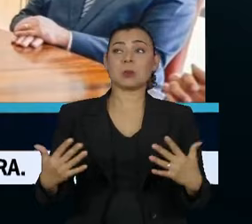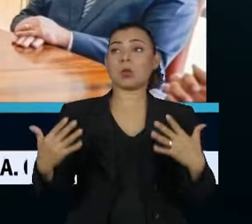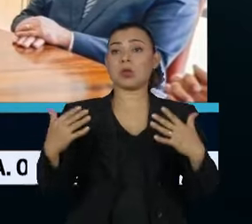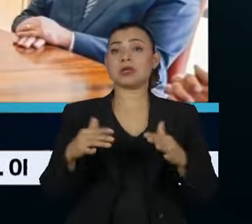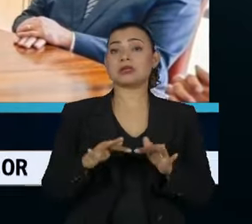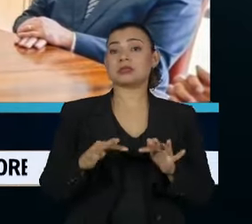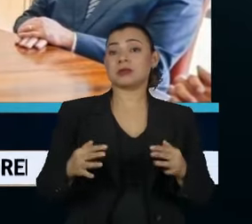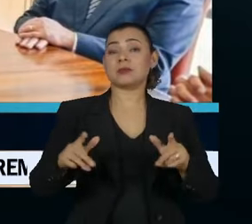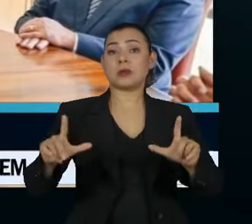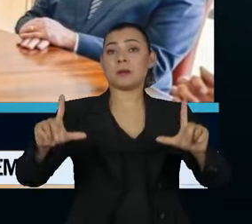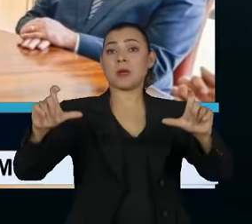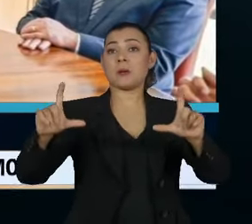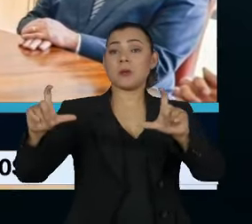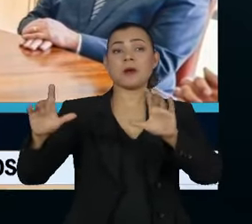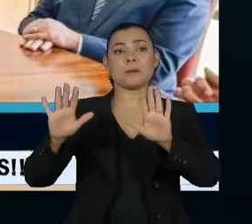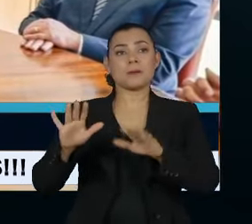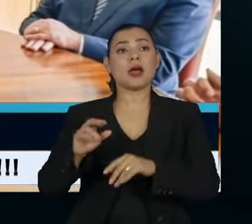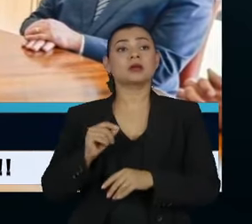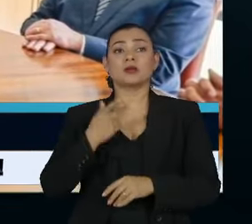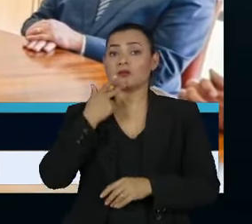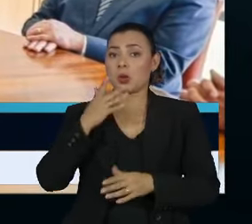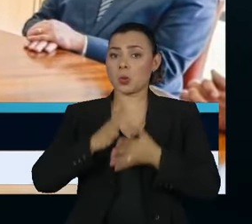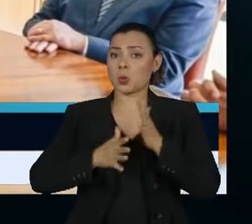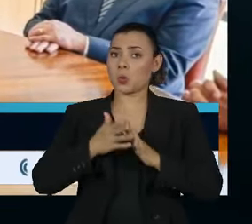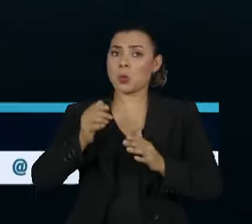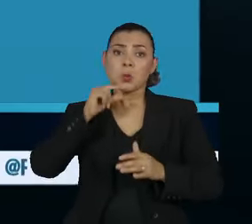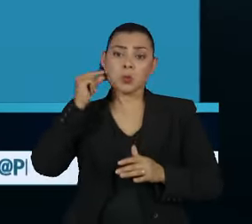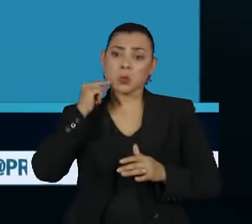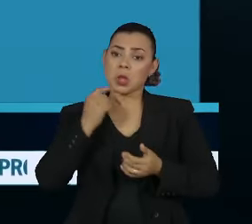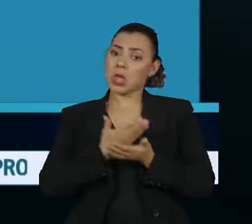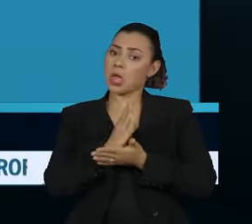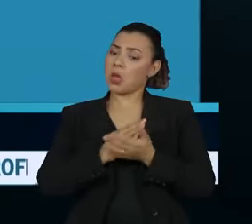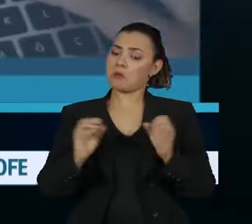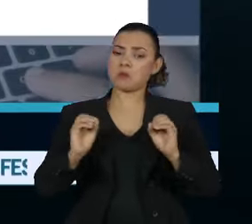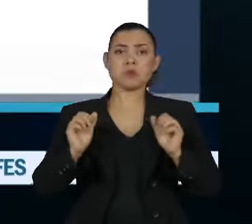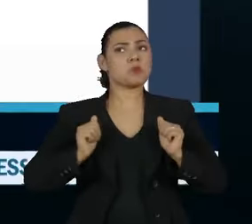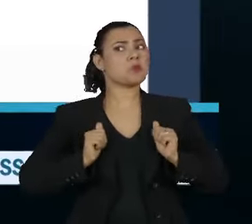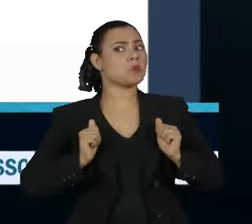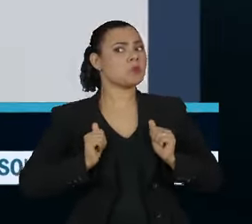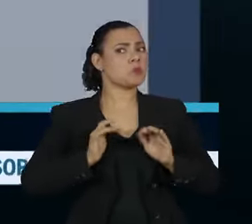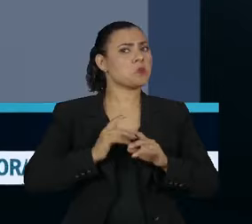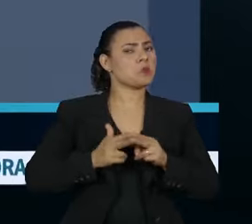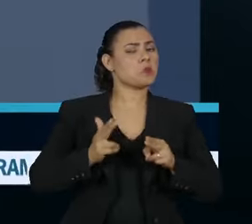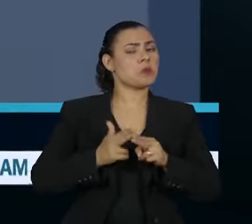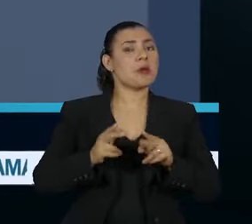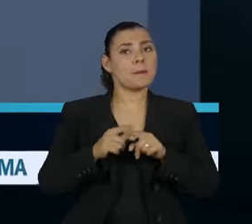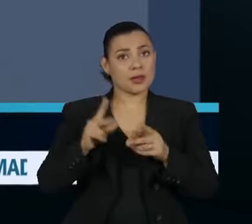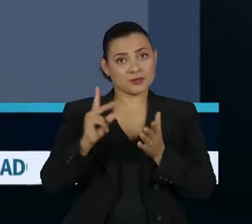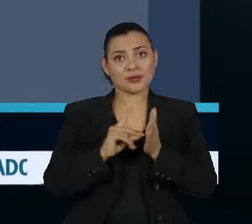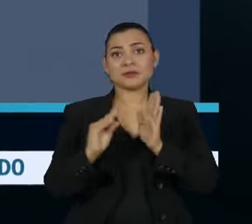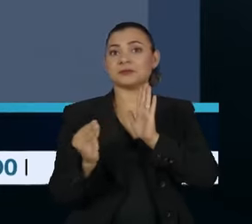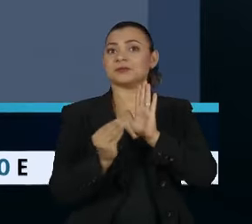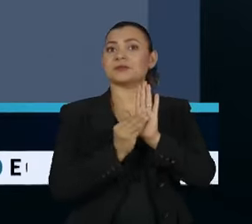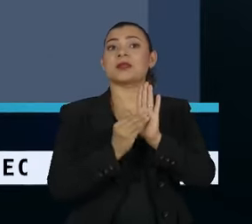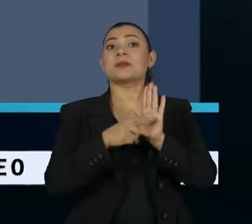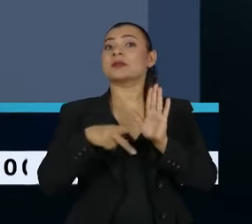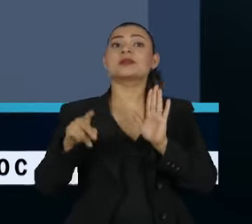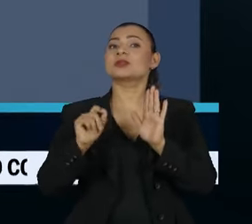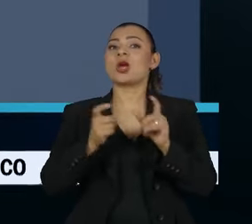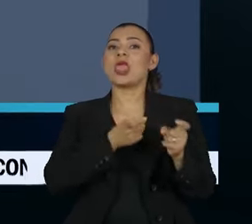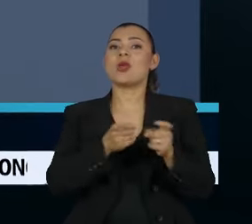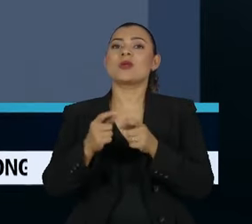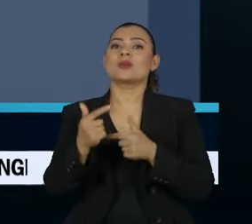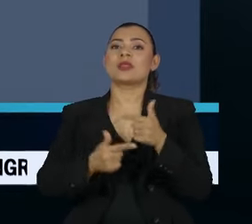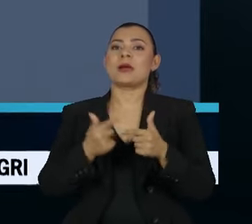embora publicamente Lira tenha negado qualquer incômodo. Na própria agenda do presidente constava apenas uma reunião